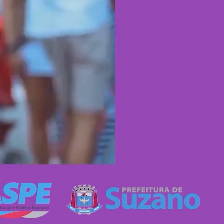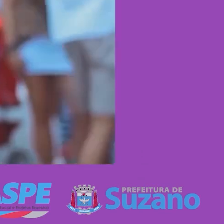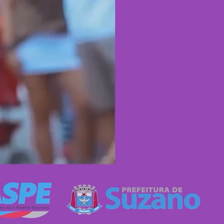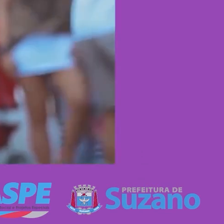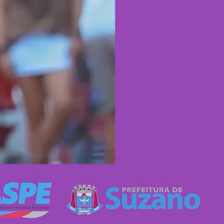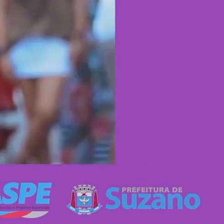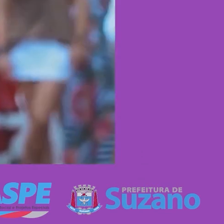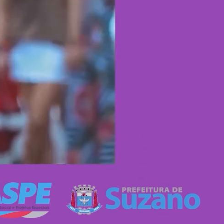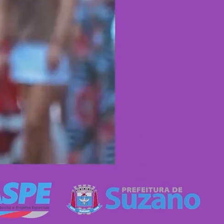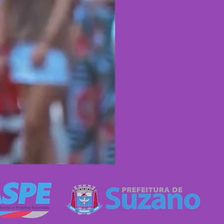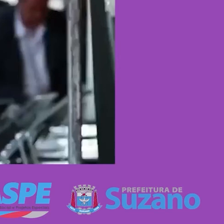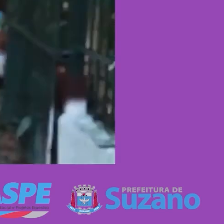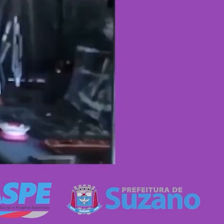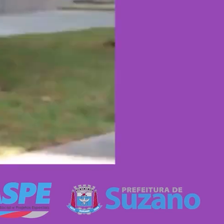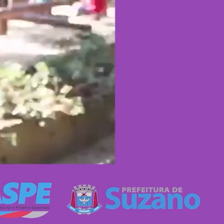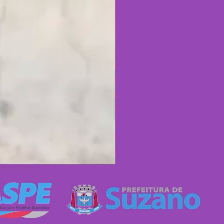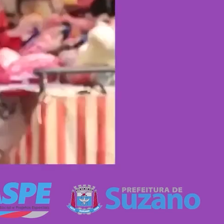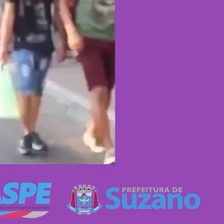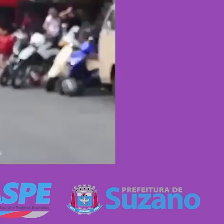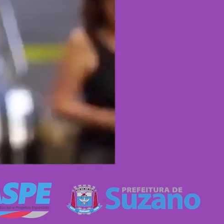Eu quero um futuro melhor.